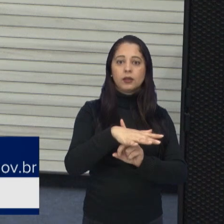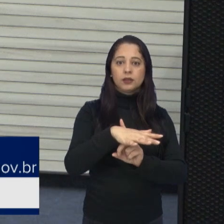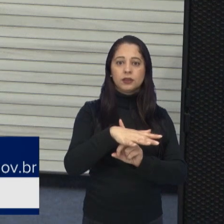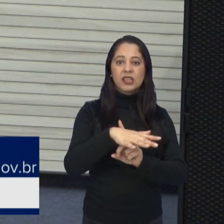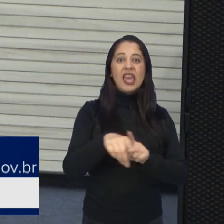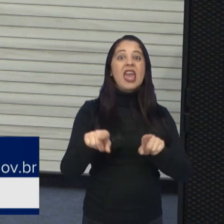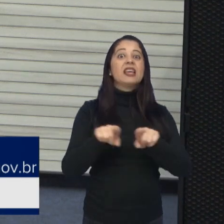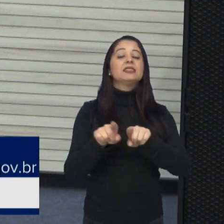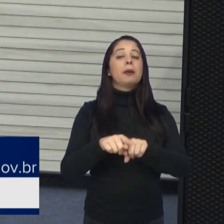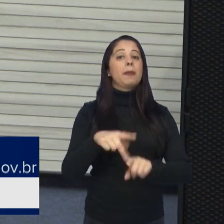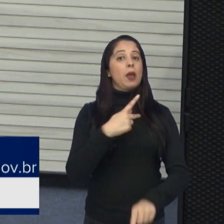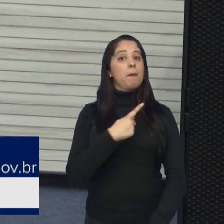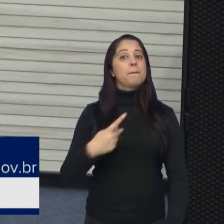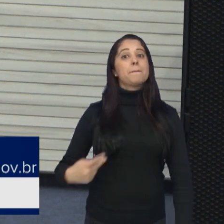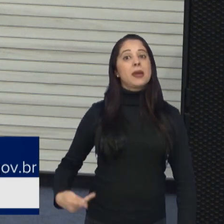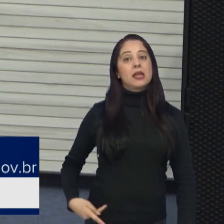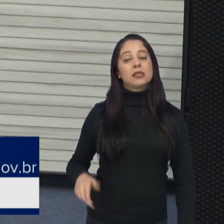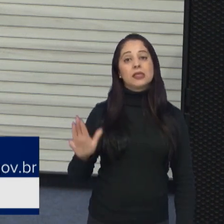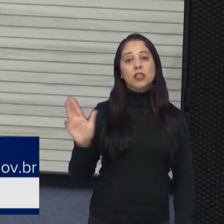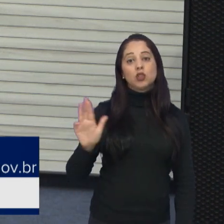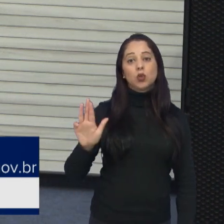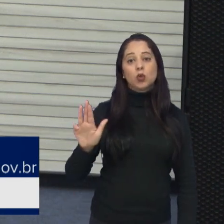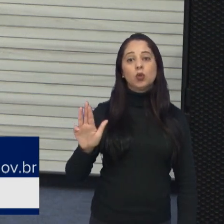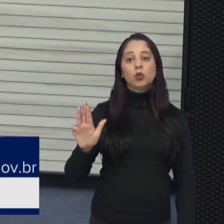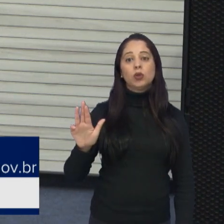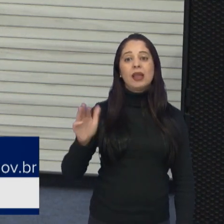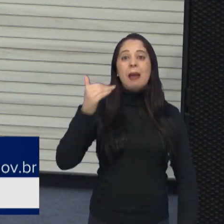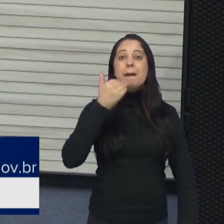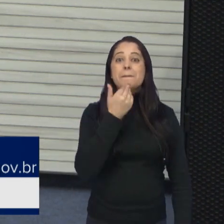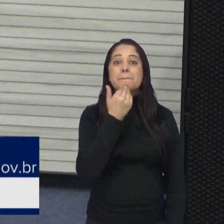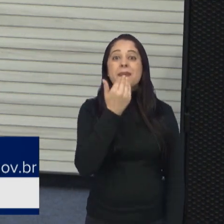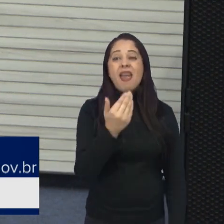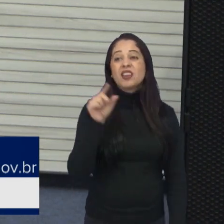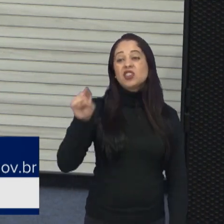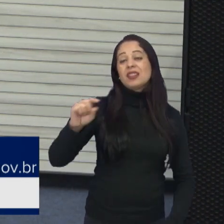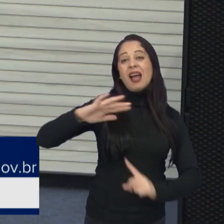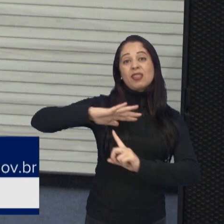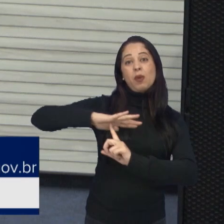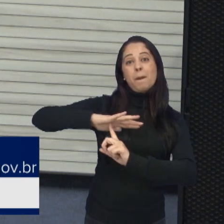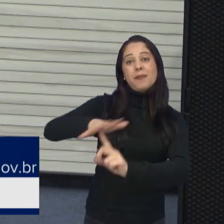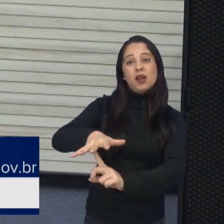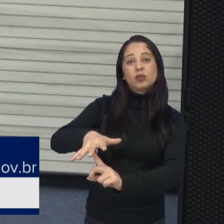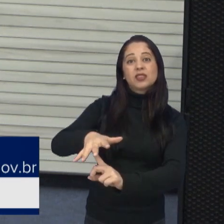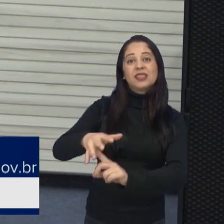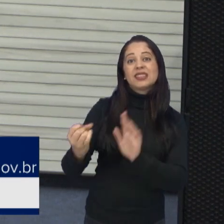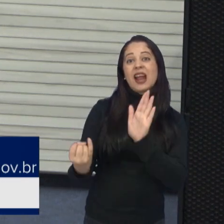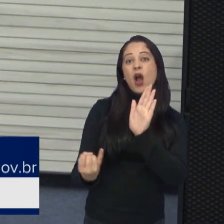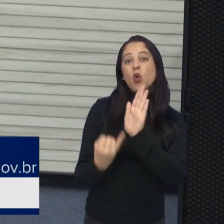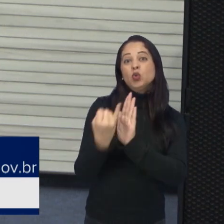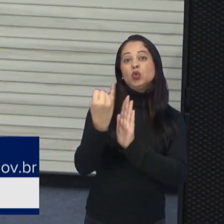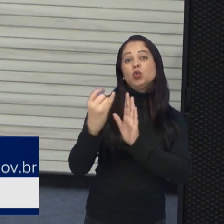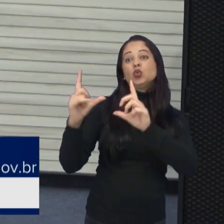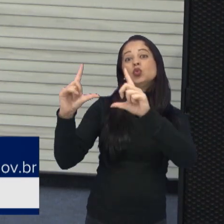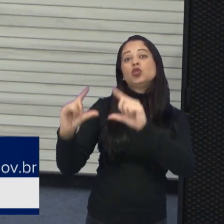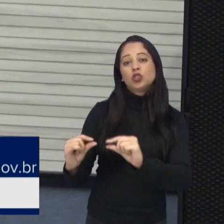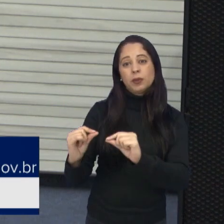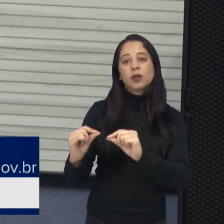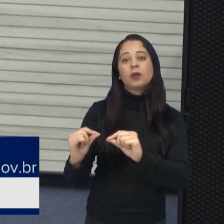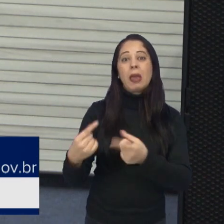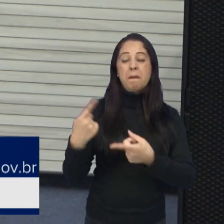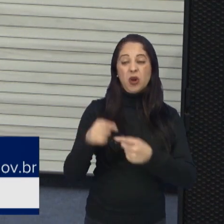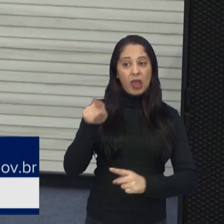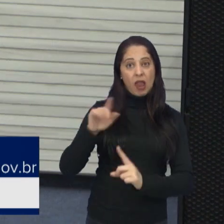próprio presidente pedindo o menor juros contra a política do Banco Central, porque o